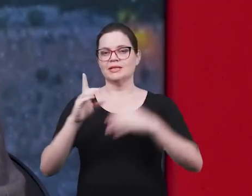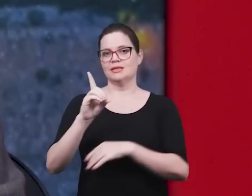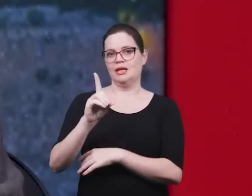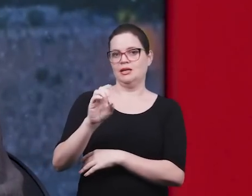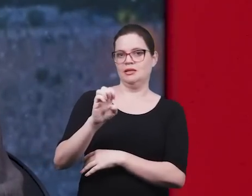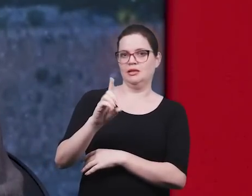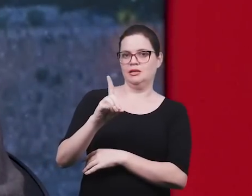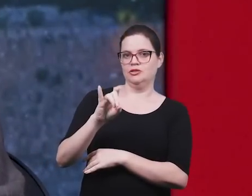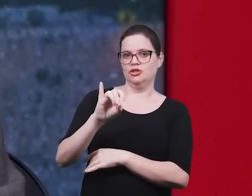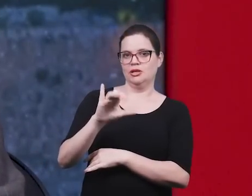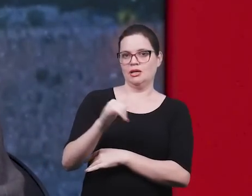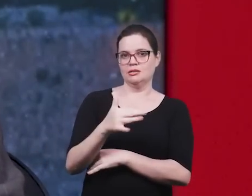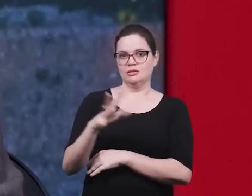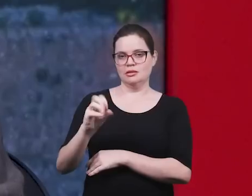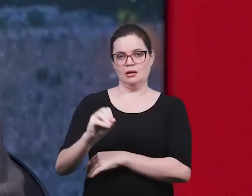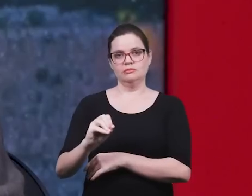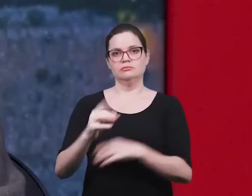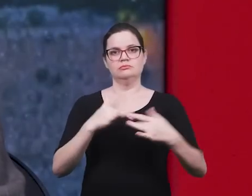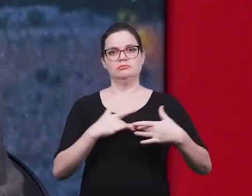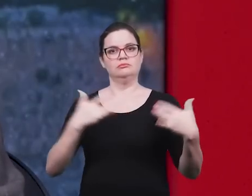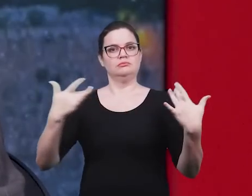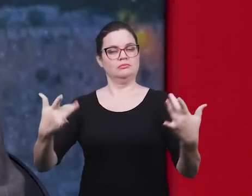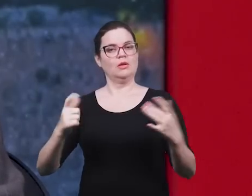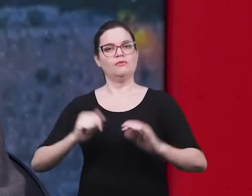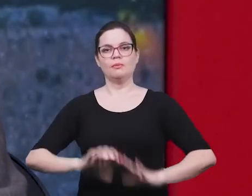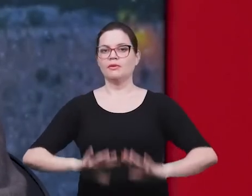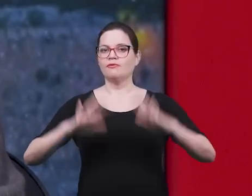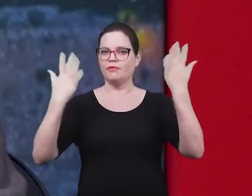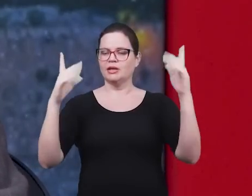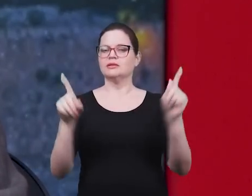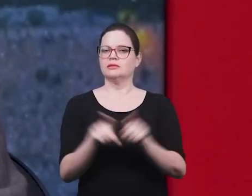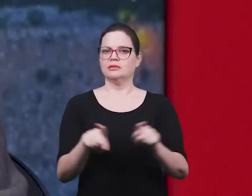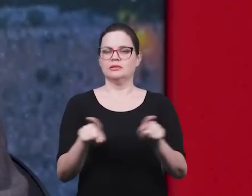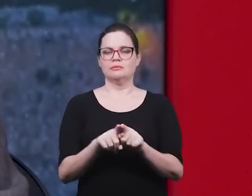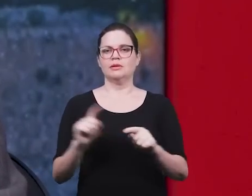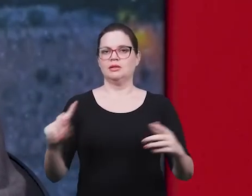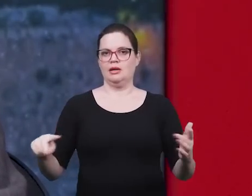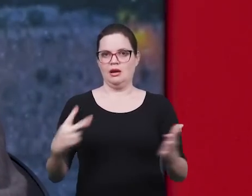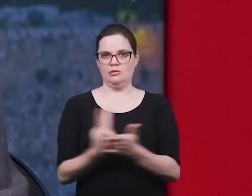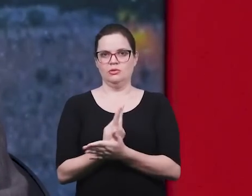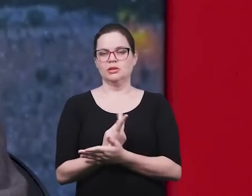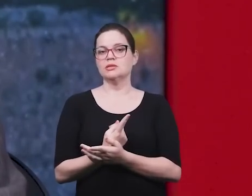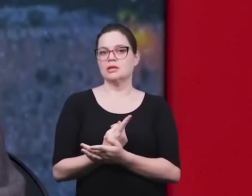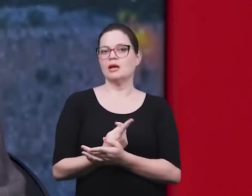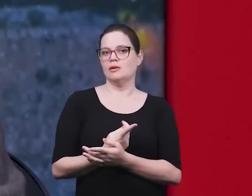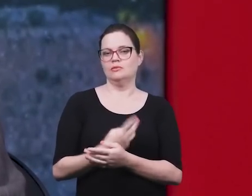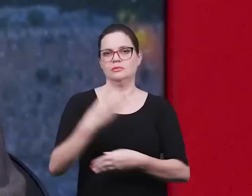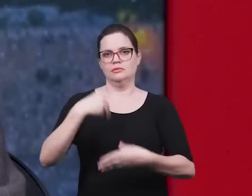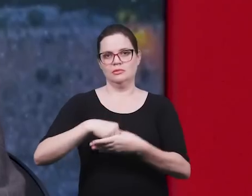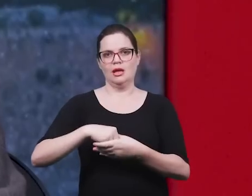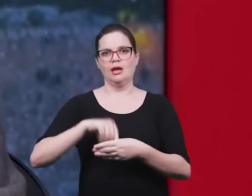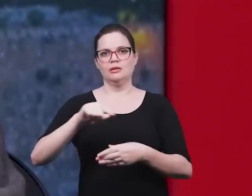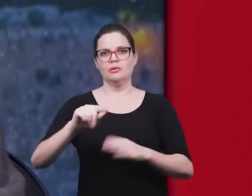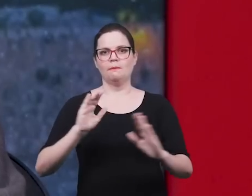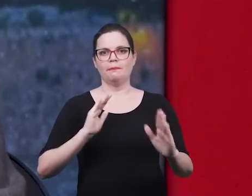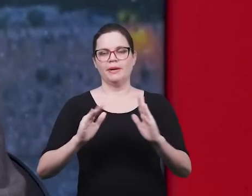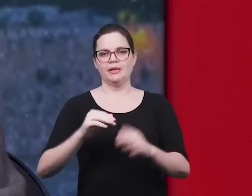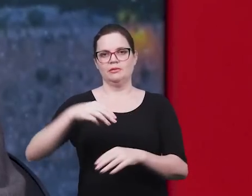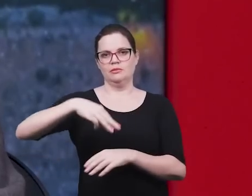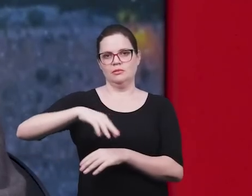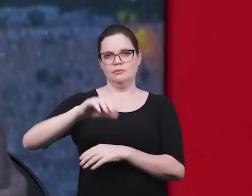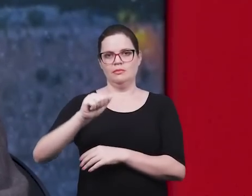dedicação. A festa da dedicação foi uma festa também que aconteceu, foi instituída no tempo dos